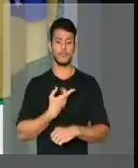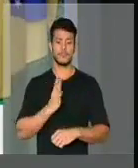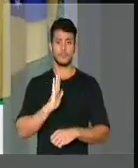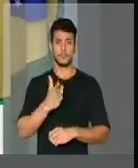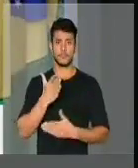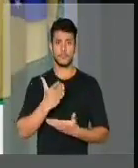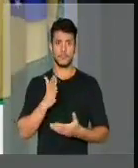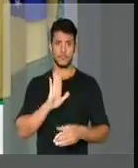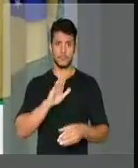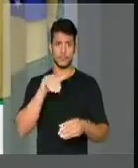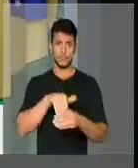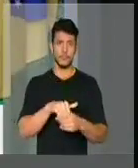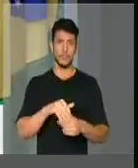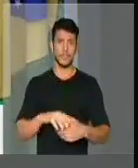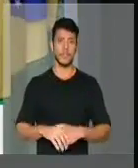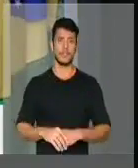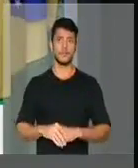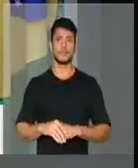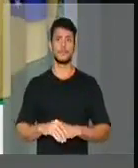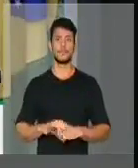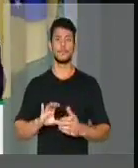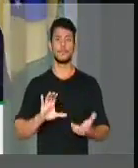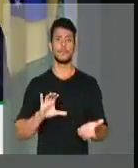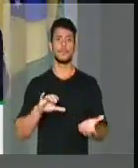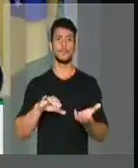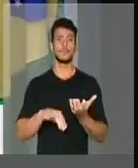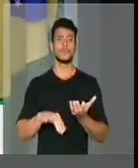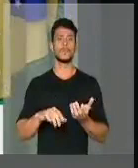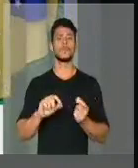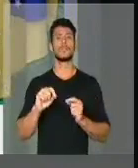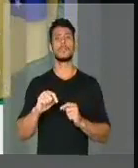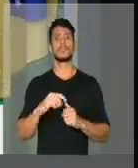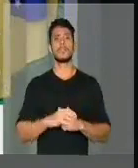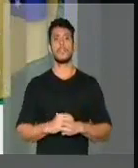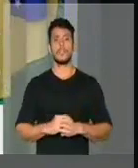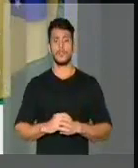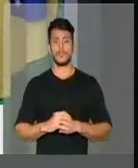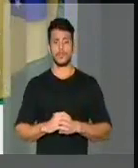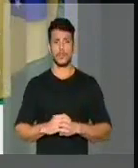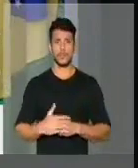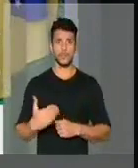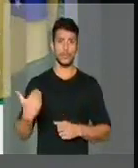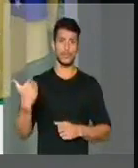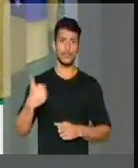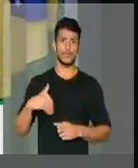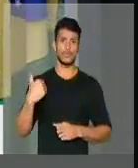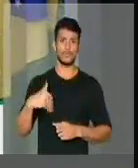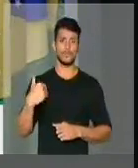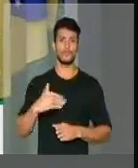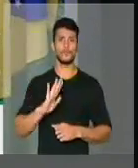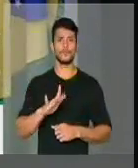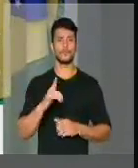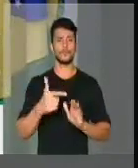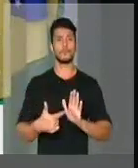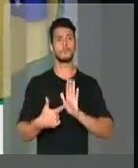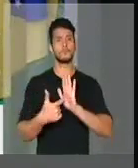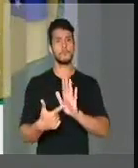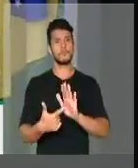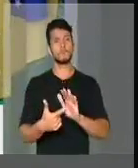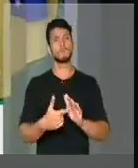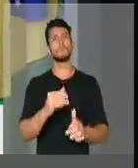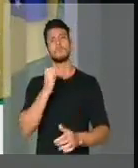votar no Congresso de maioria peronista. A Argentina está nos dando exemplo de maturidade histórica